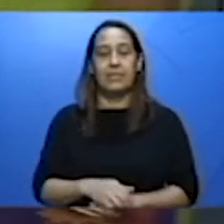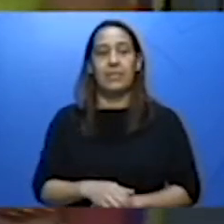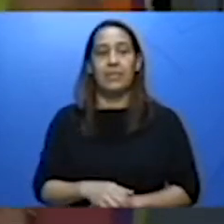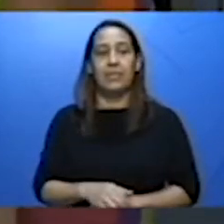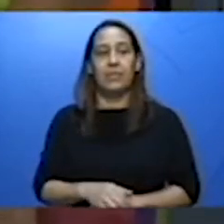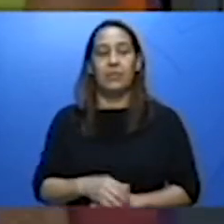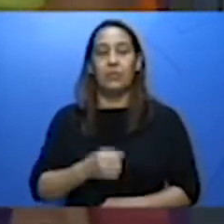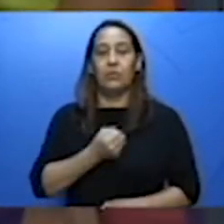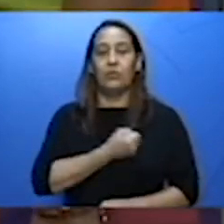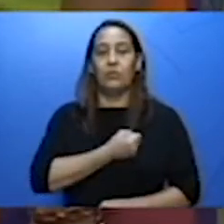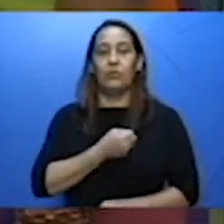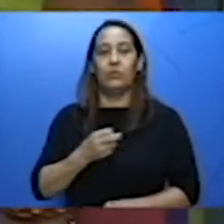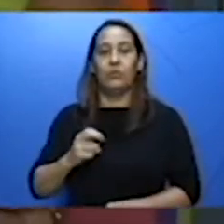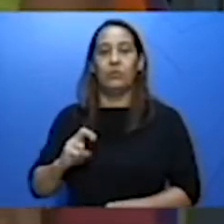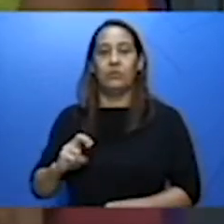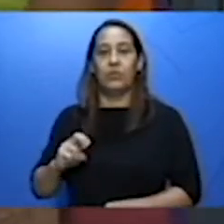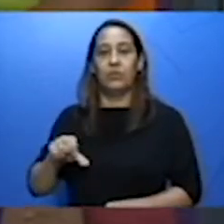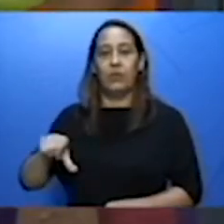Letrinha C.